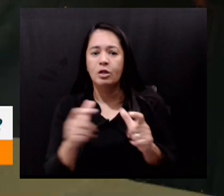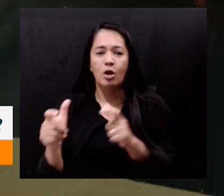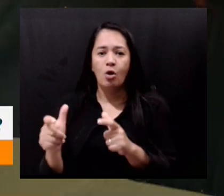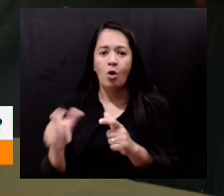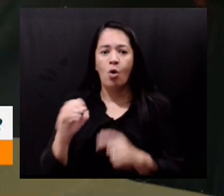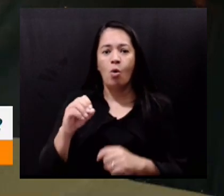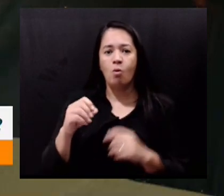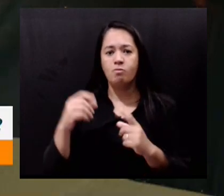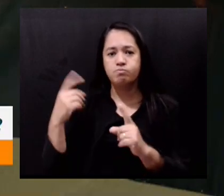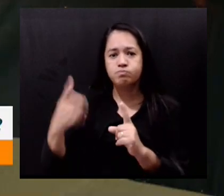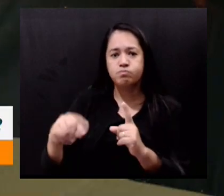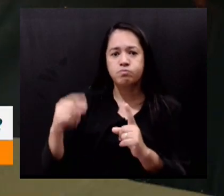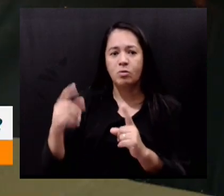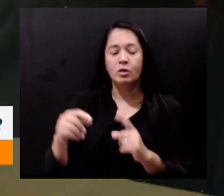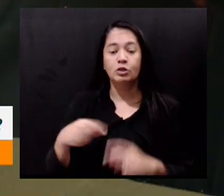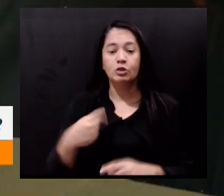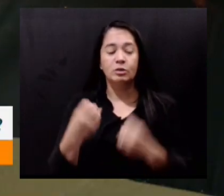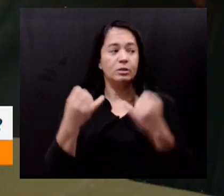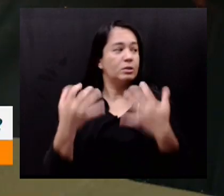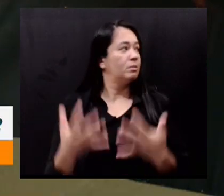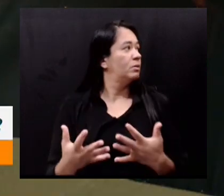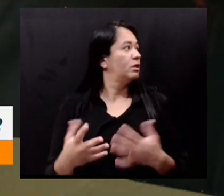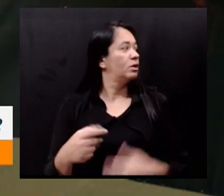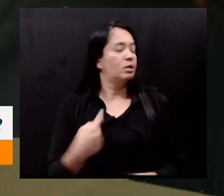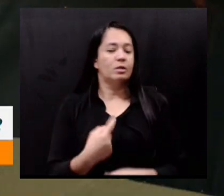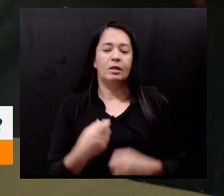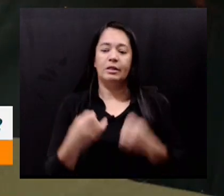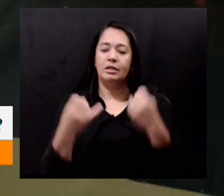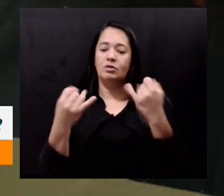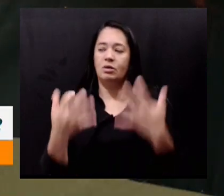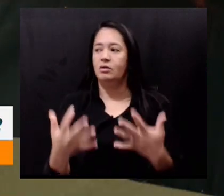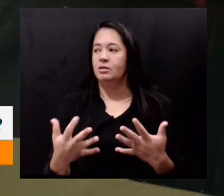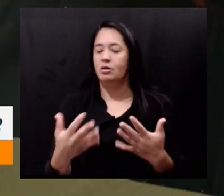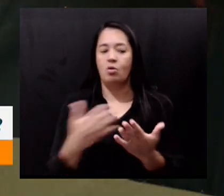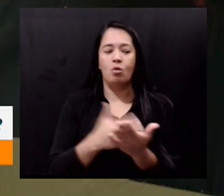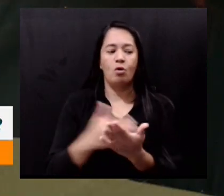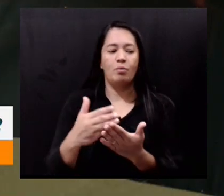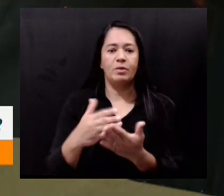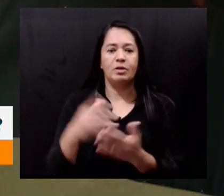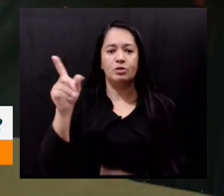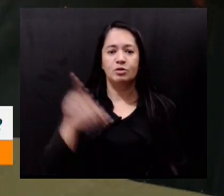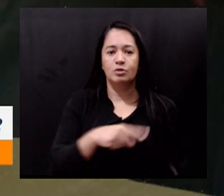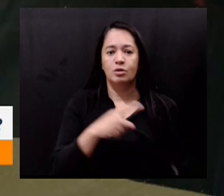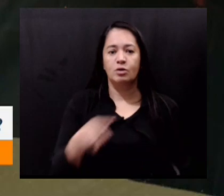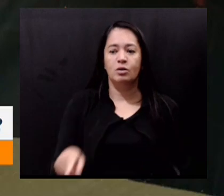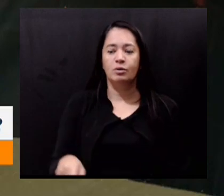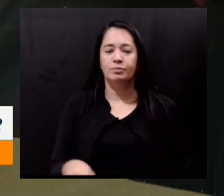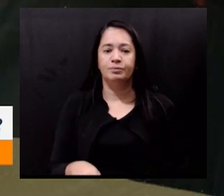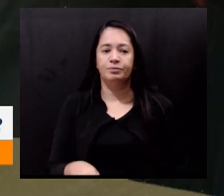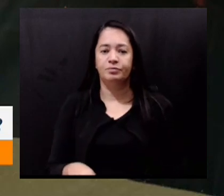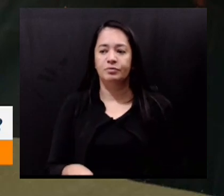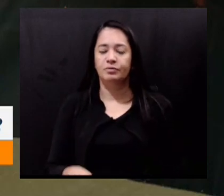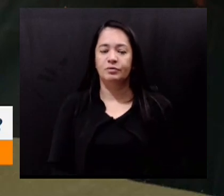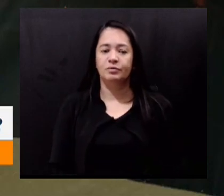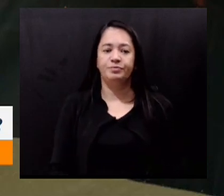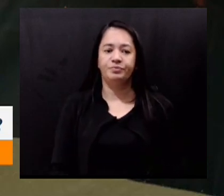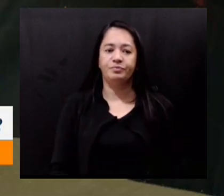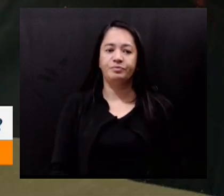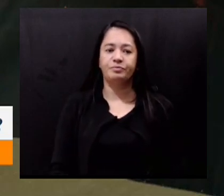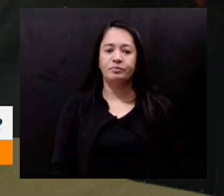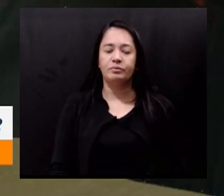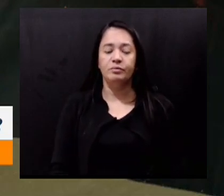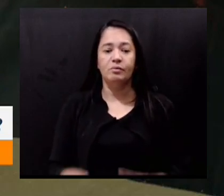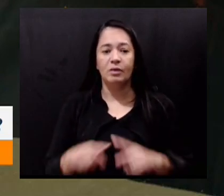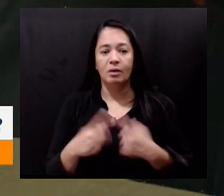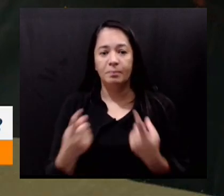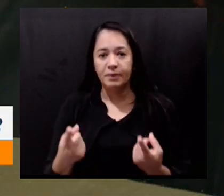fala sobre isso, é porque o início do cancelamento pode ser uma simples frase ou uma simples palavra, mas a